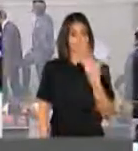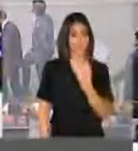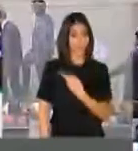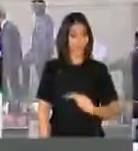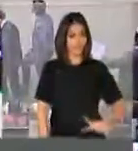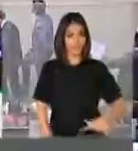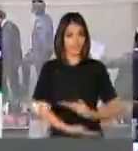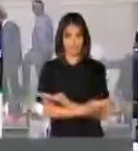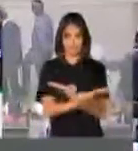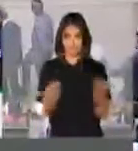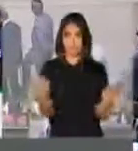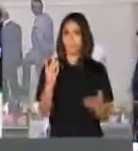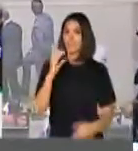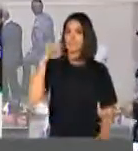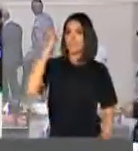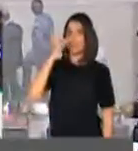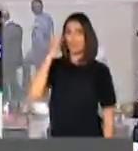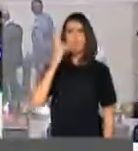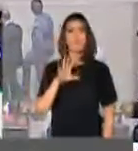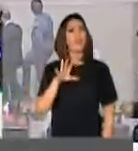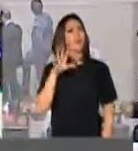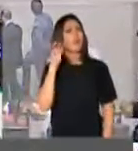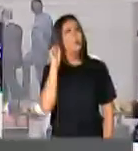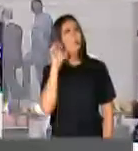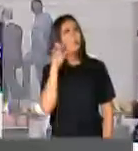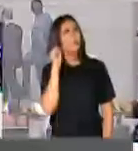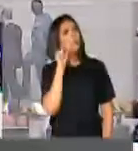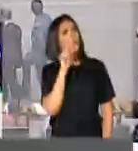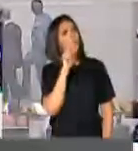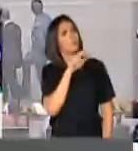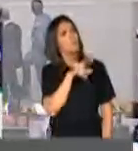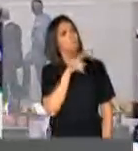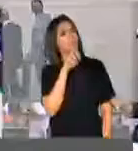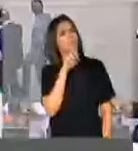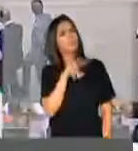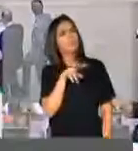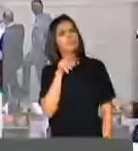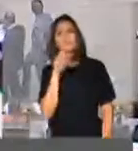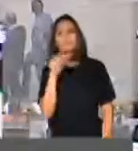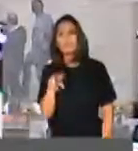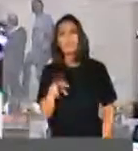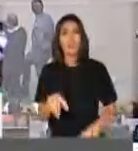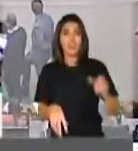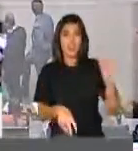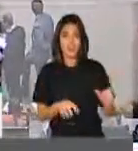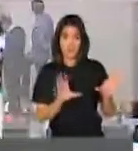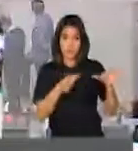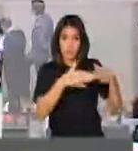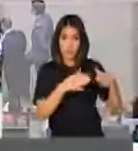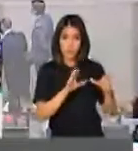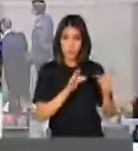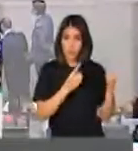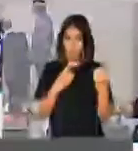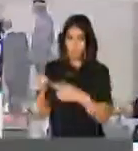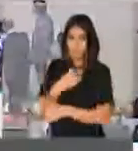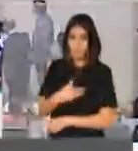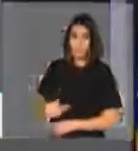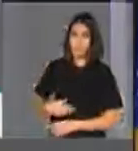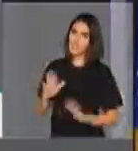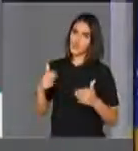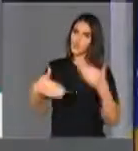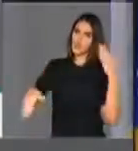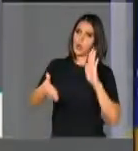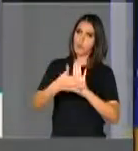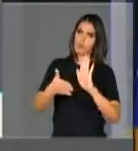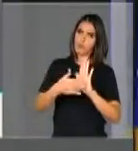Senhor presidente, senhores deputados, tenho ouvido aqui as falas, sobretudo da oposição, se colocando